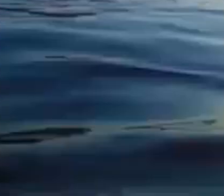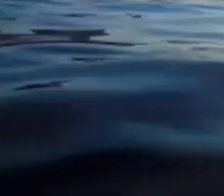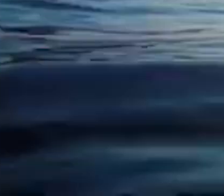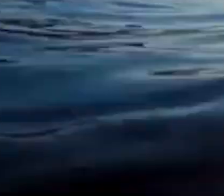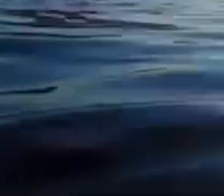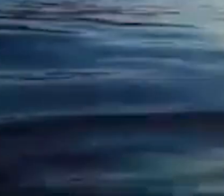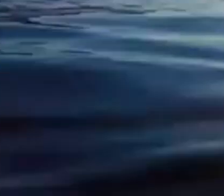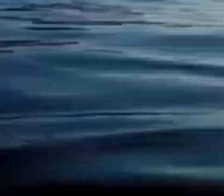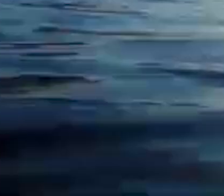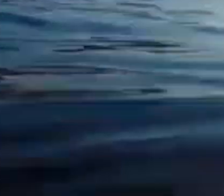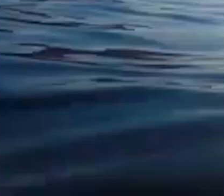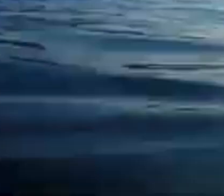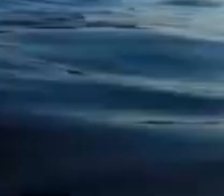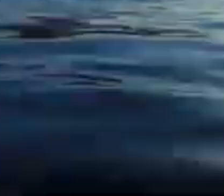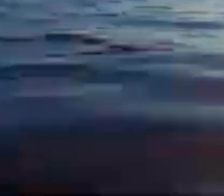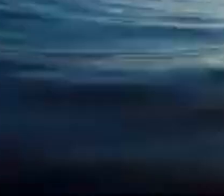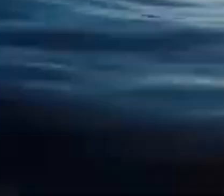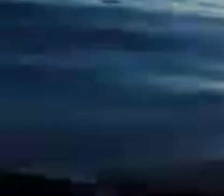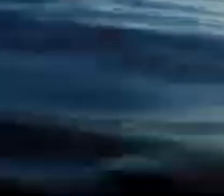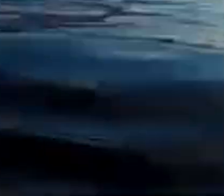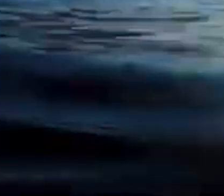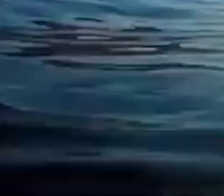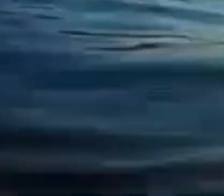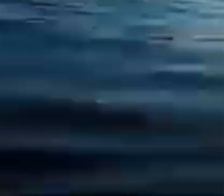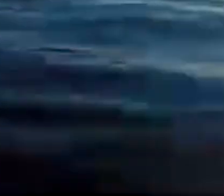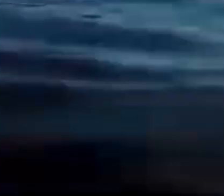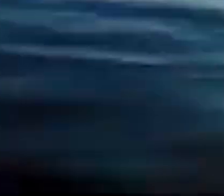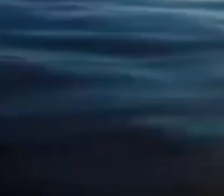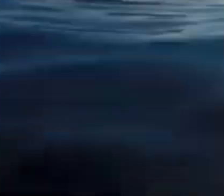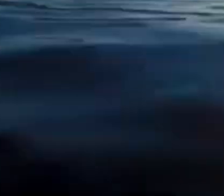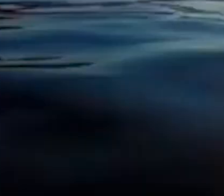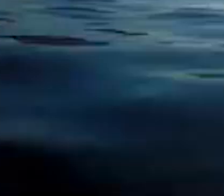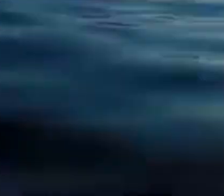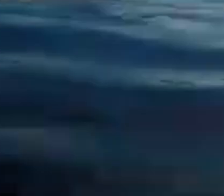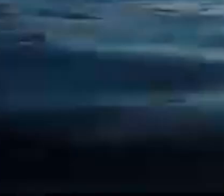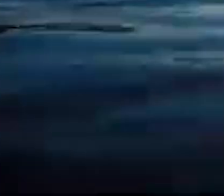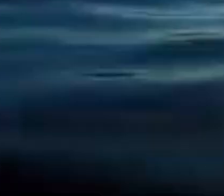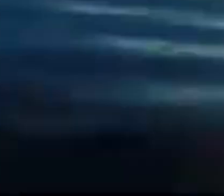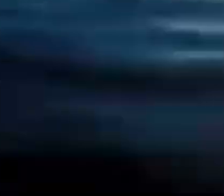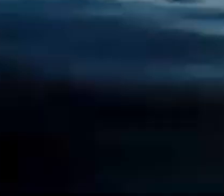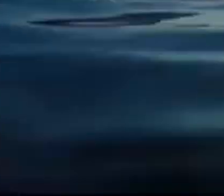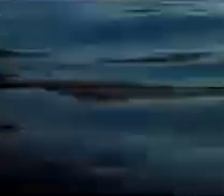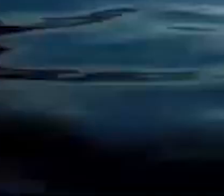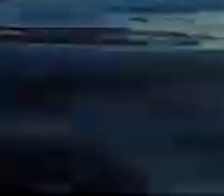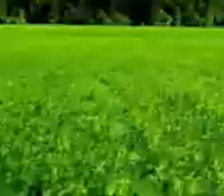pois o tempo para quando a gente sente, ama, melhora.